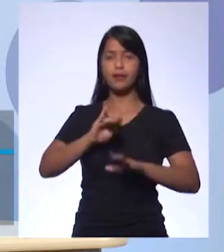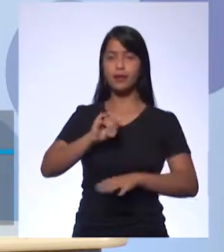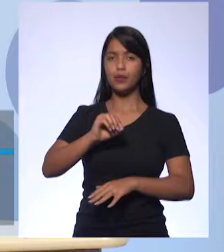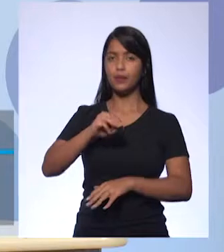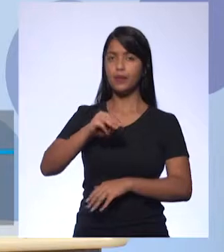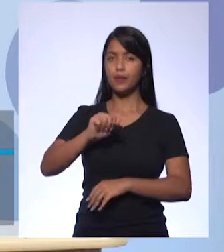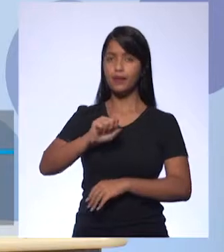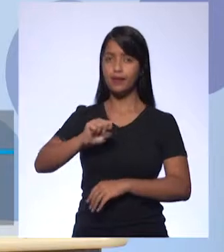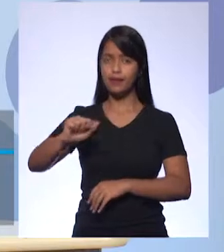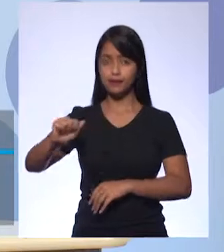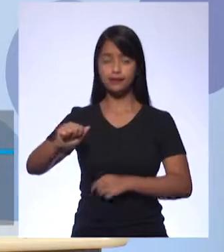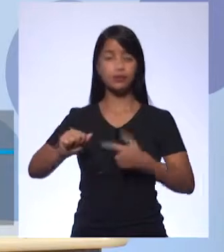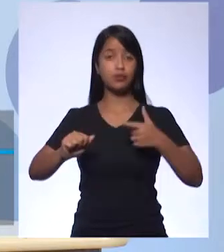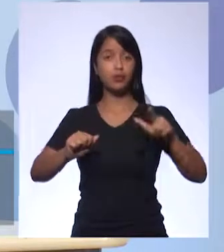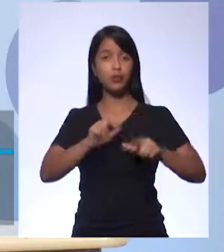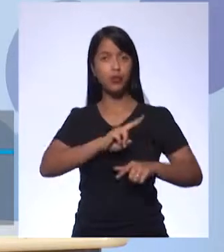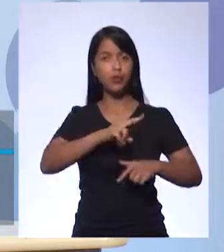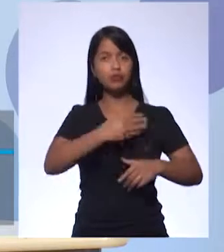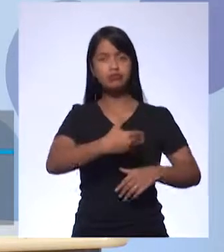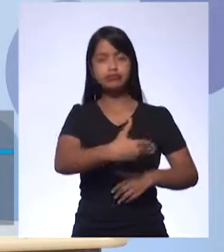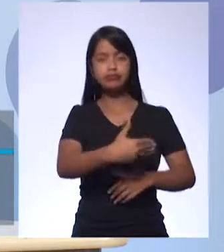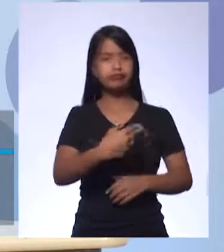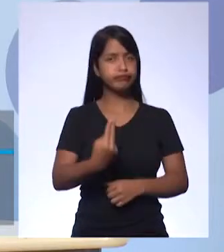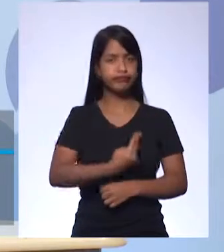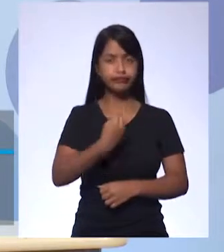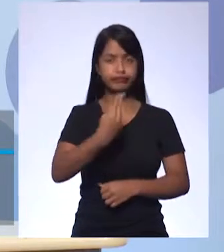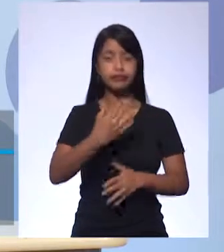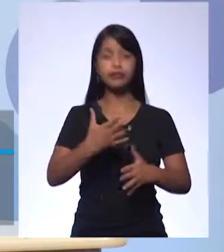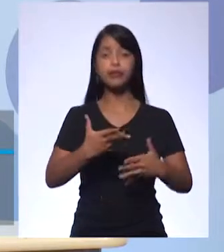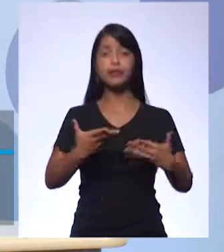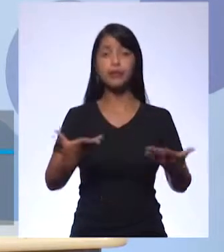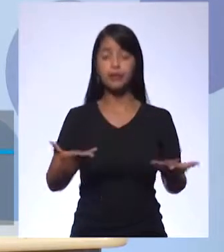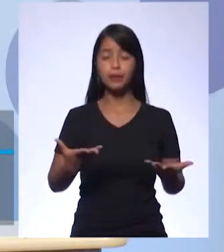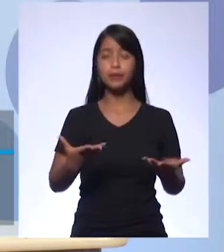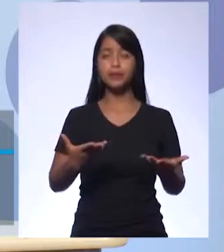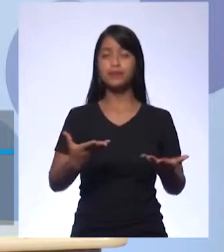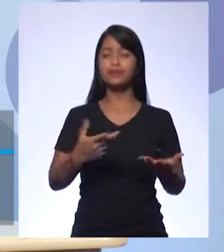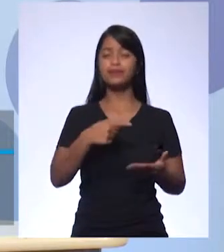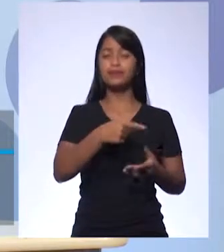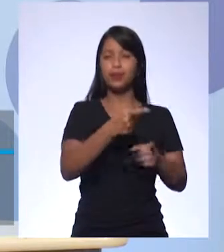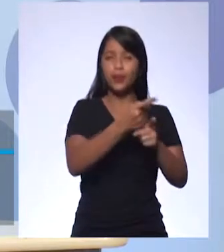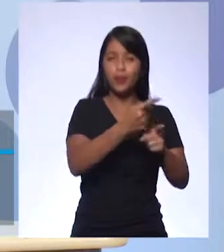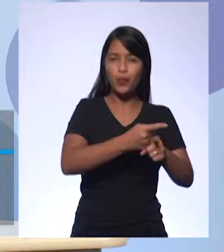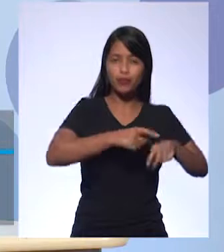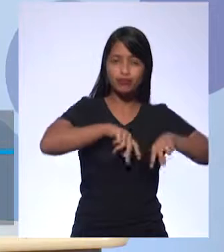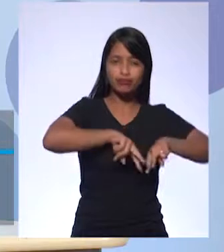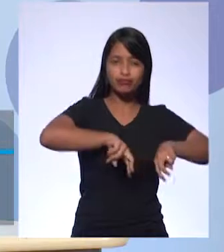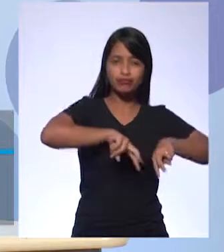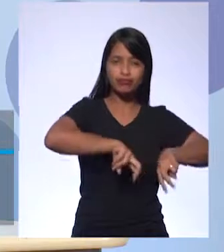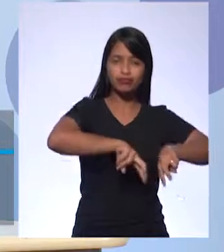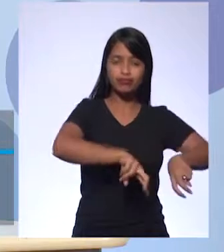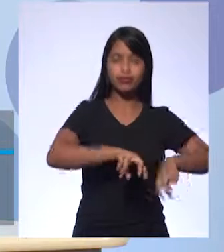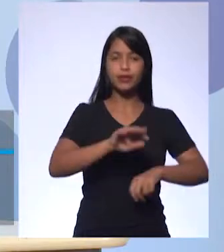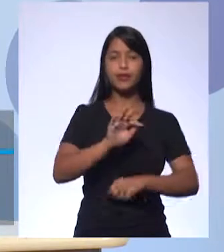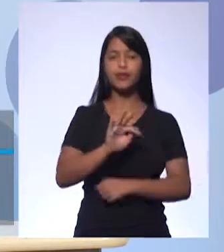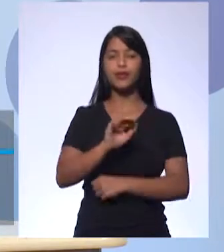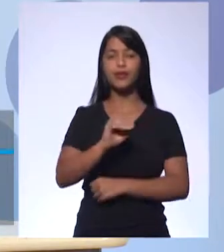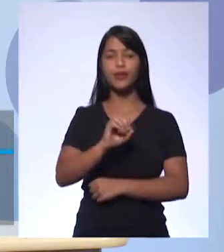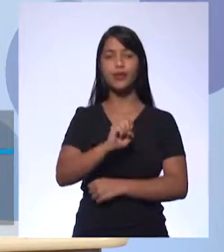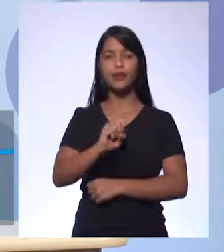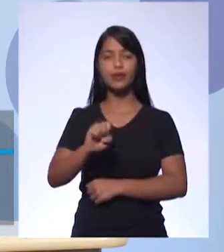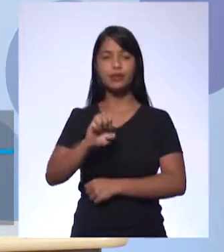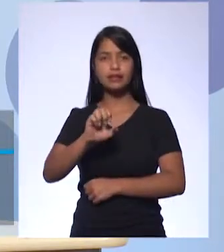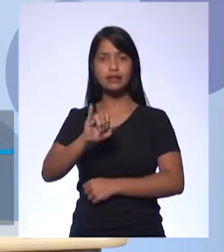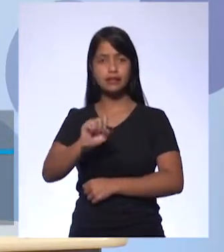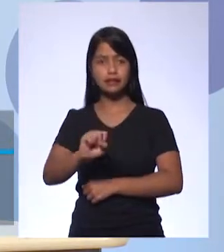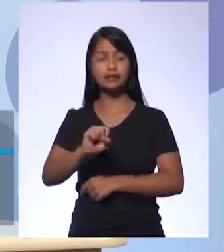de energia não renováveis são os combustíveis fósseis e a energia nuclear. Muito